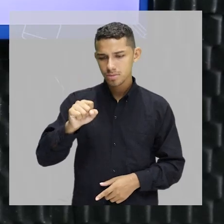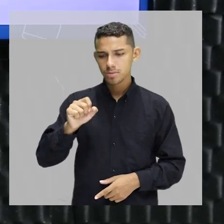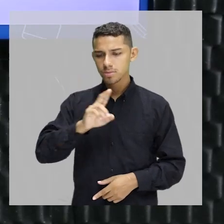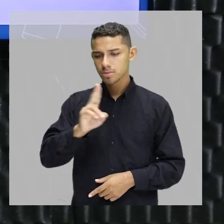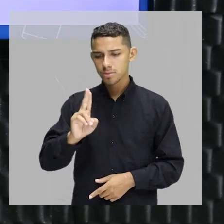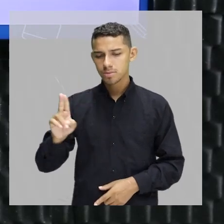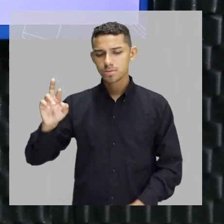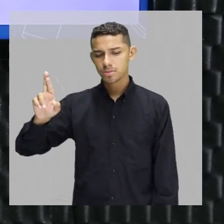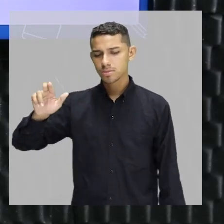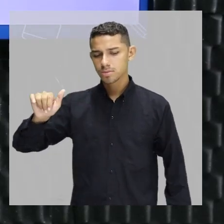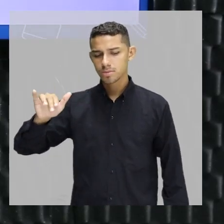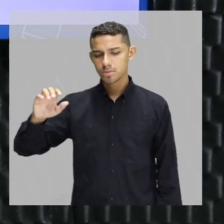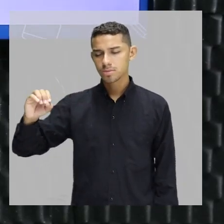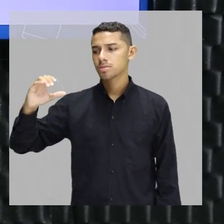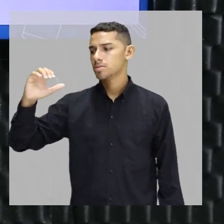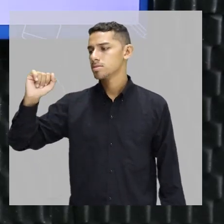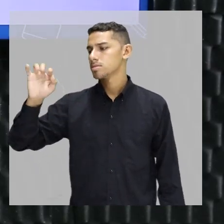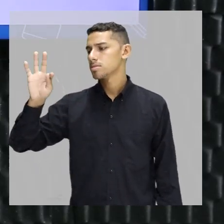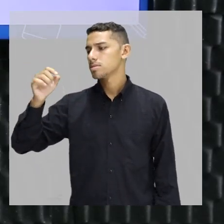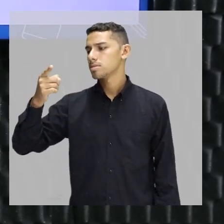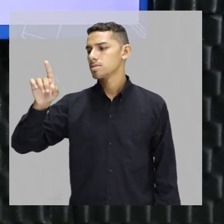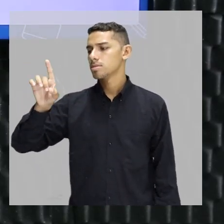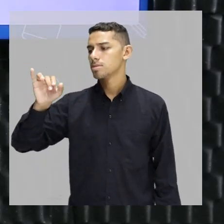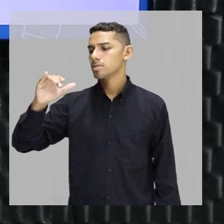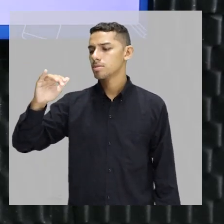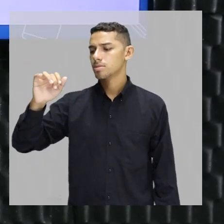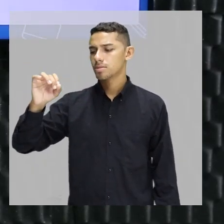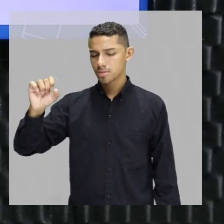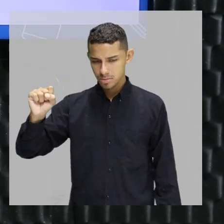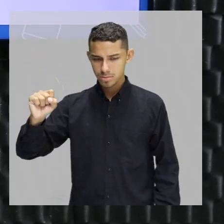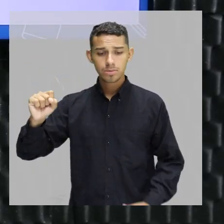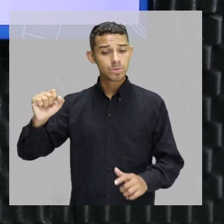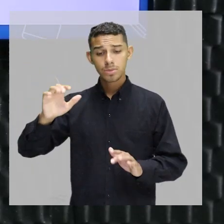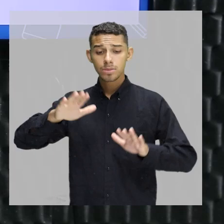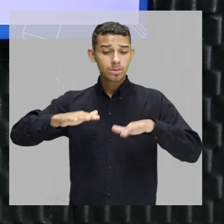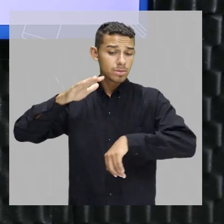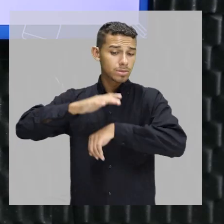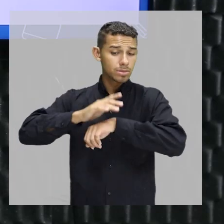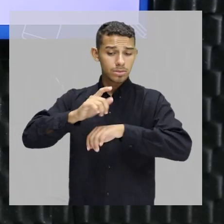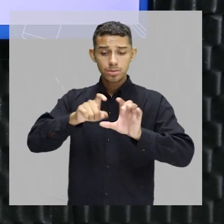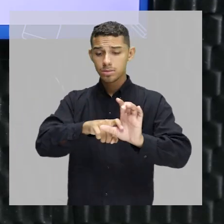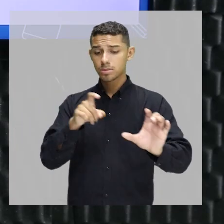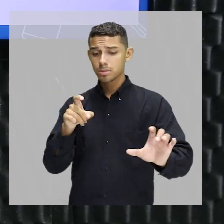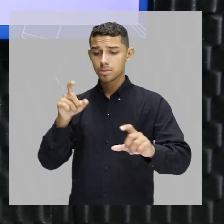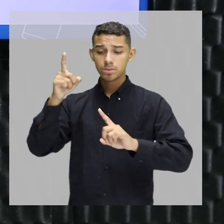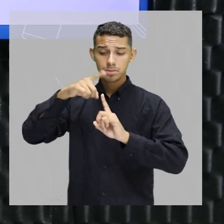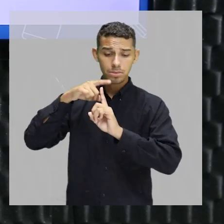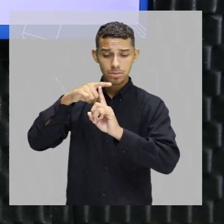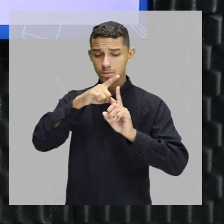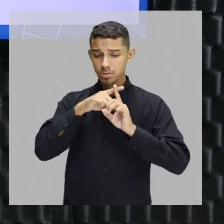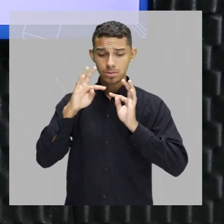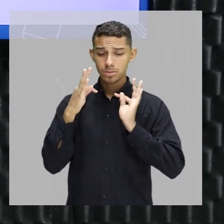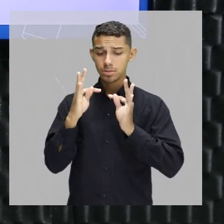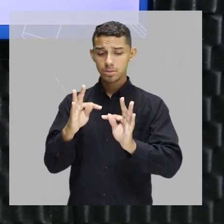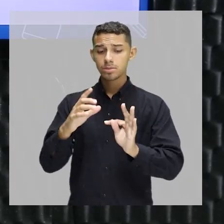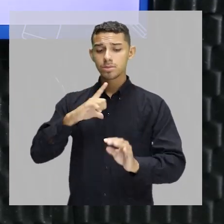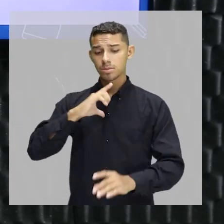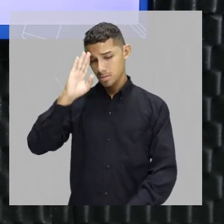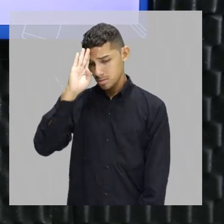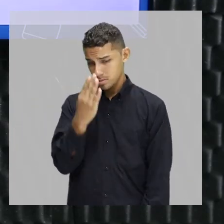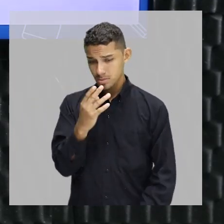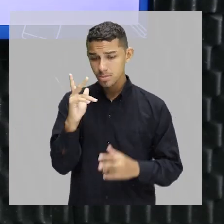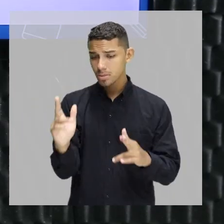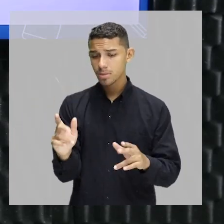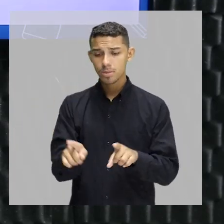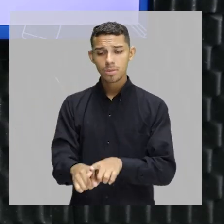catódicos. Tá, ok? Independentemente do tipo de tecnologia, certo? O princípio é o mesmo.